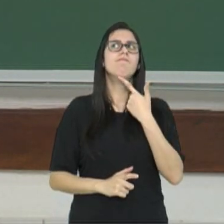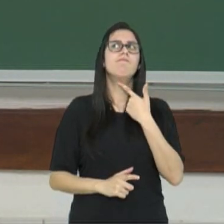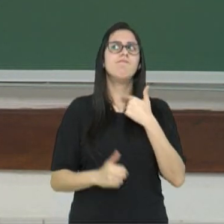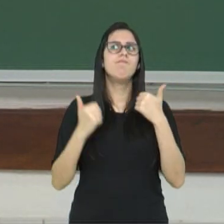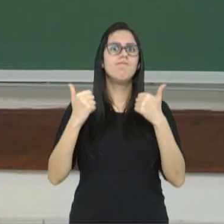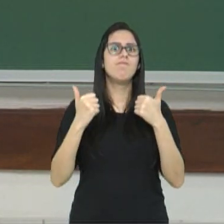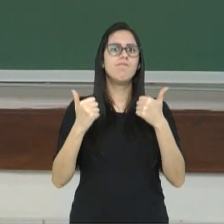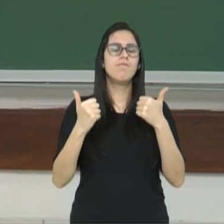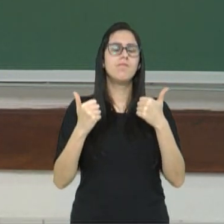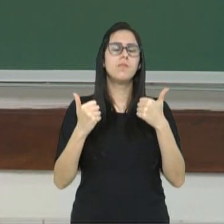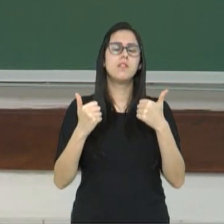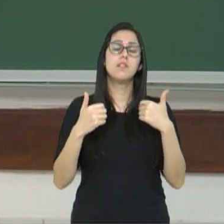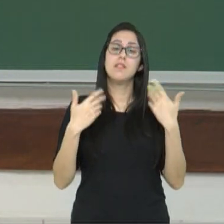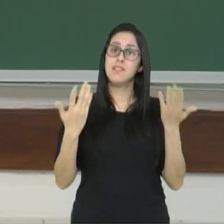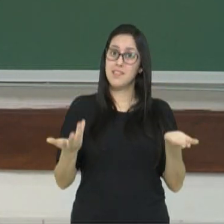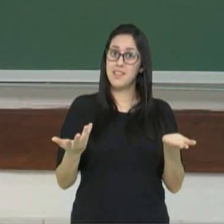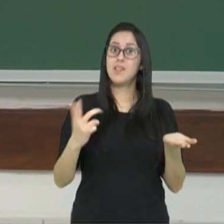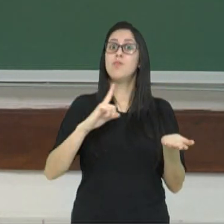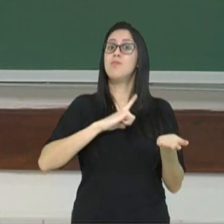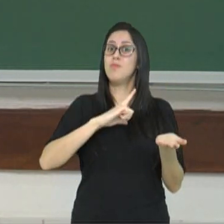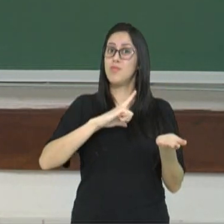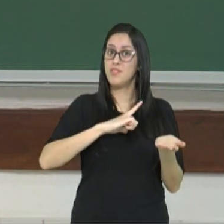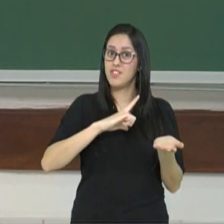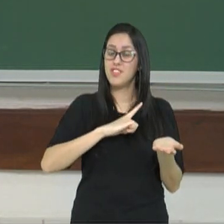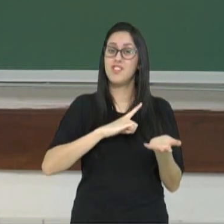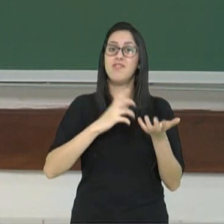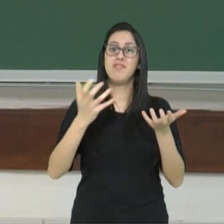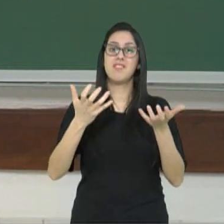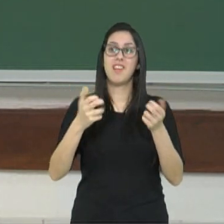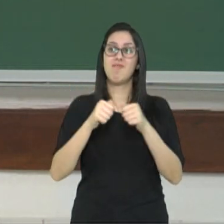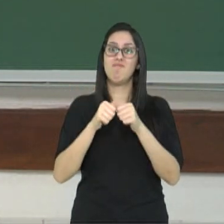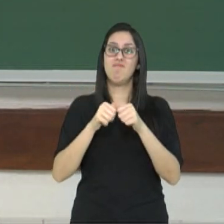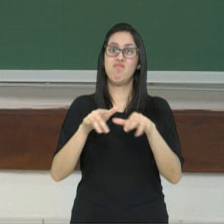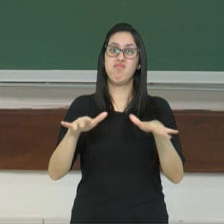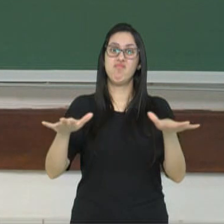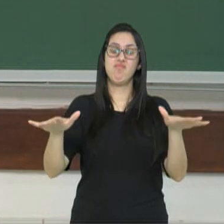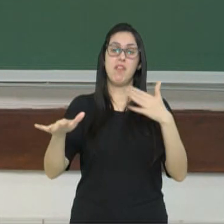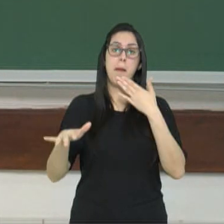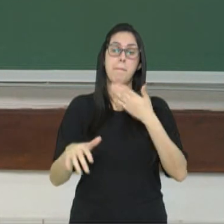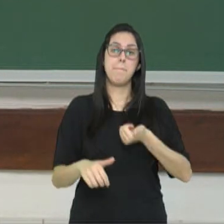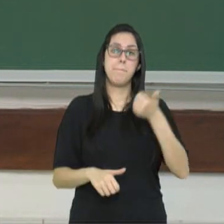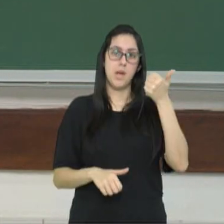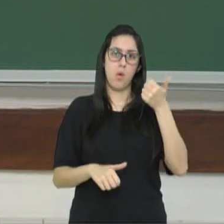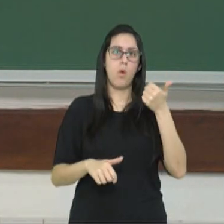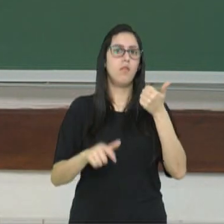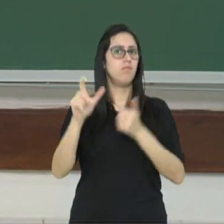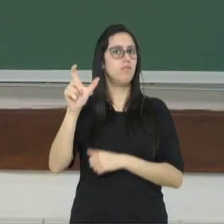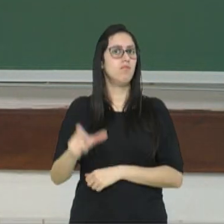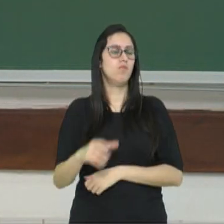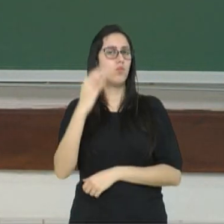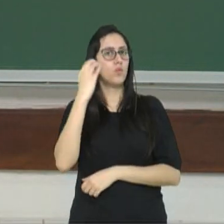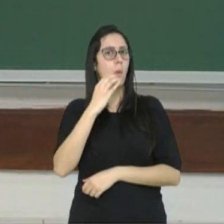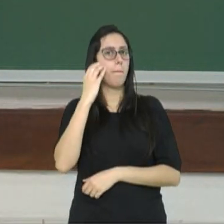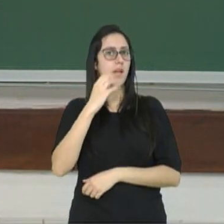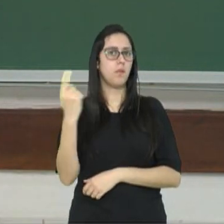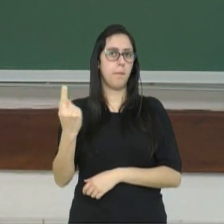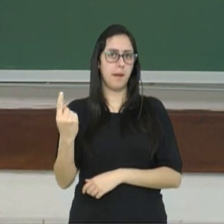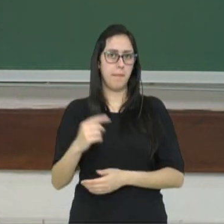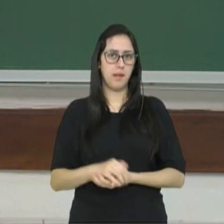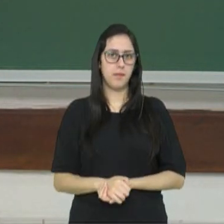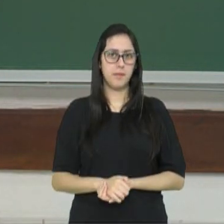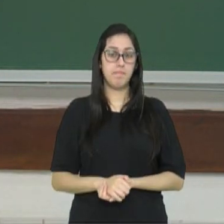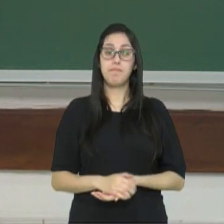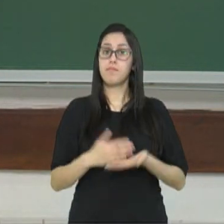envolveram guerras, como a gente viu, na questão da Cisplatina. Isso com Dom Pedro I. Então havia